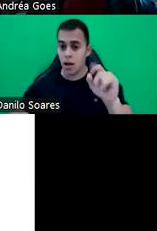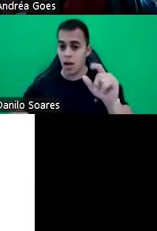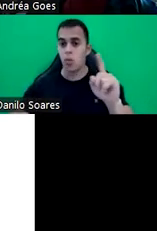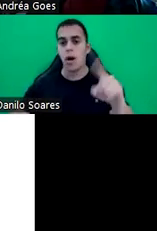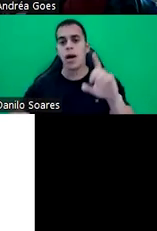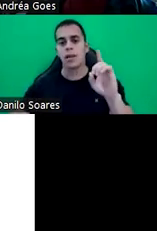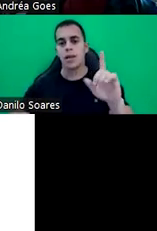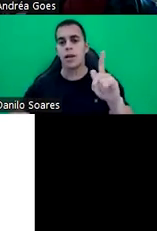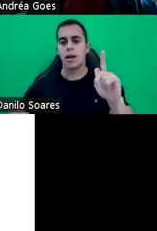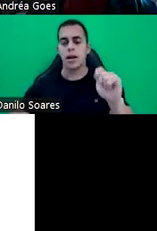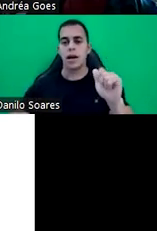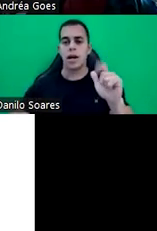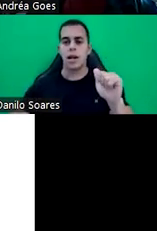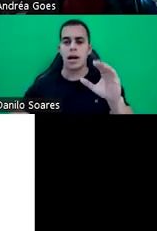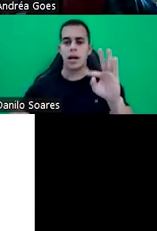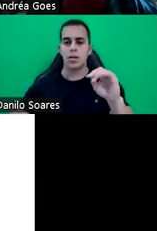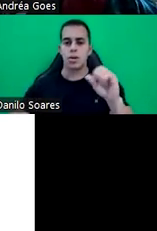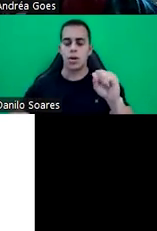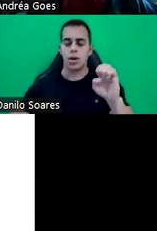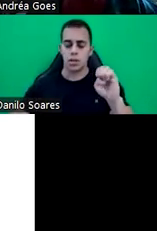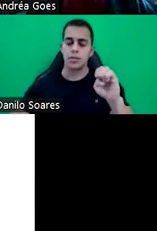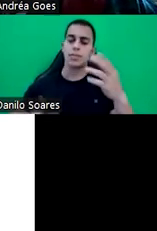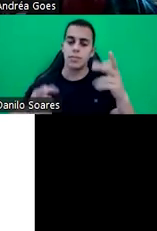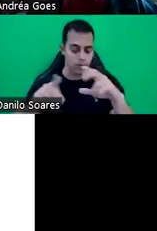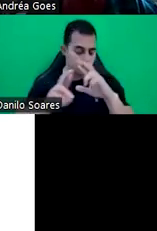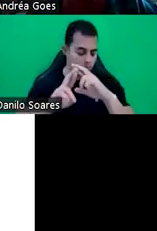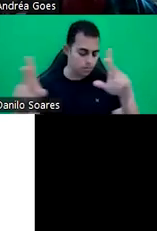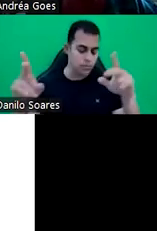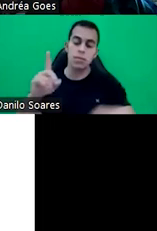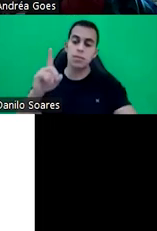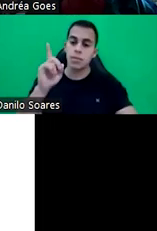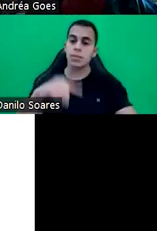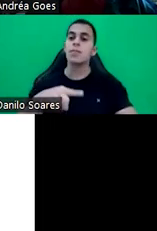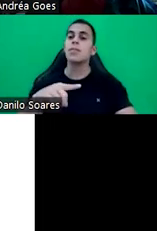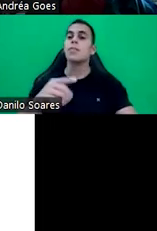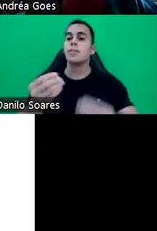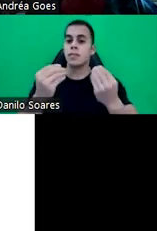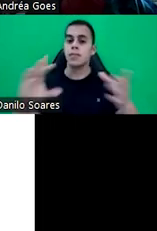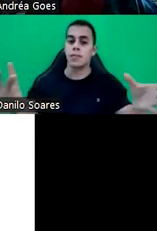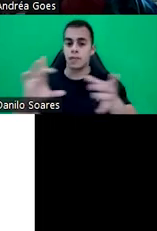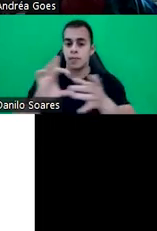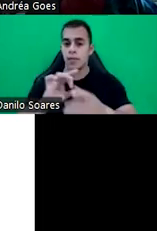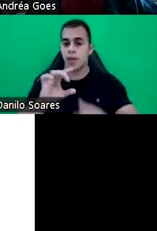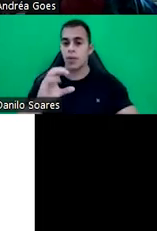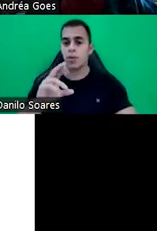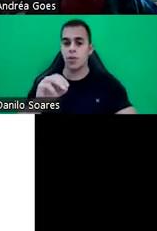Tá? Então, é essa a diferença. Todos eles codificam é um locus cromossomial, todos eles codificam gênio, tem